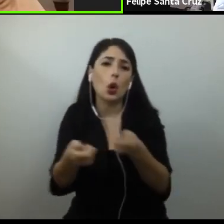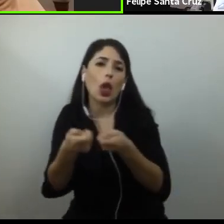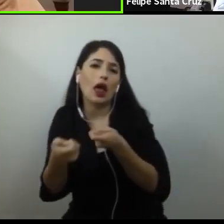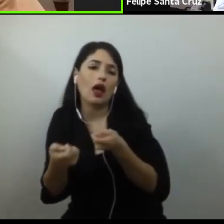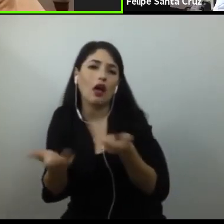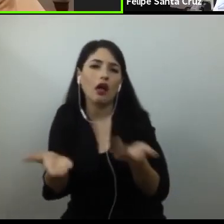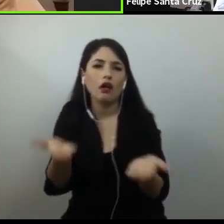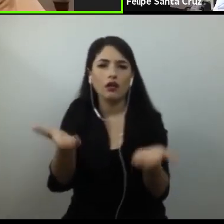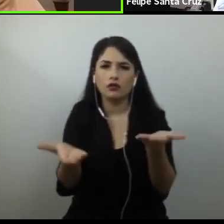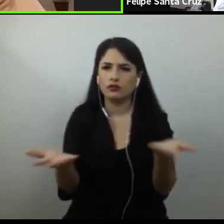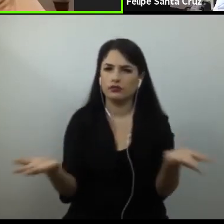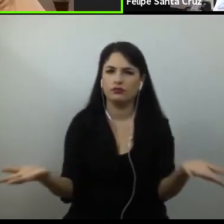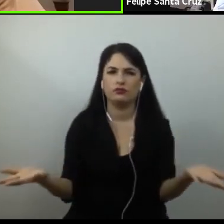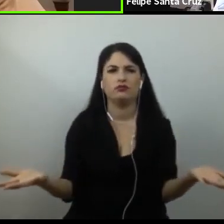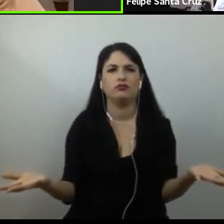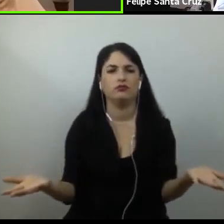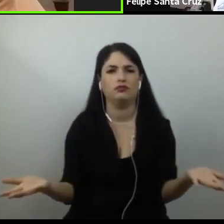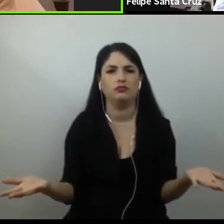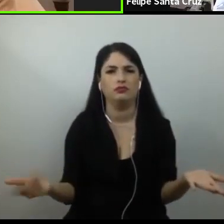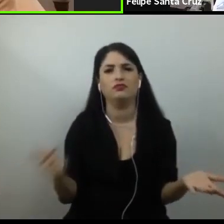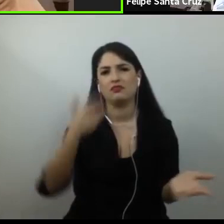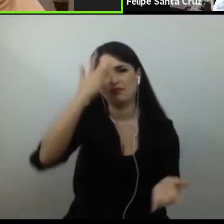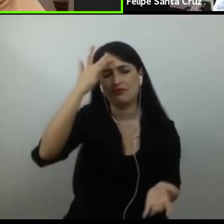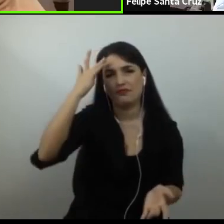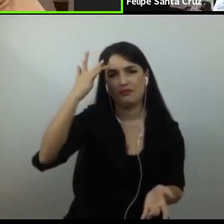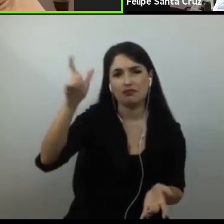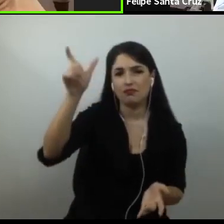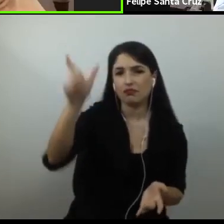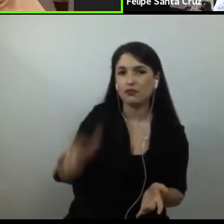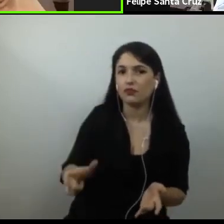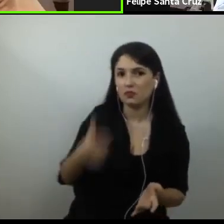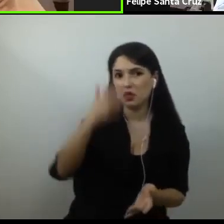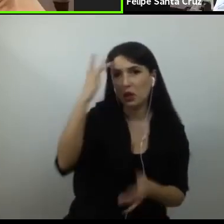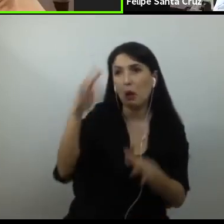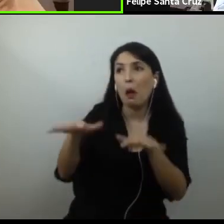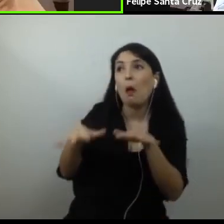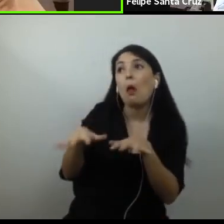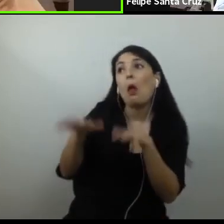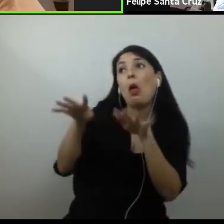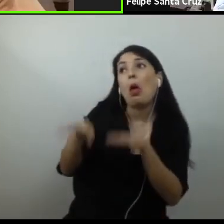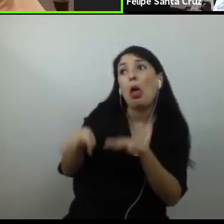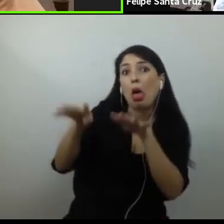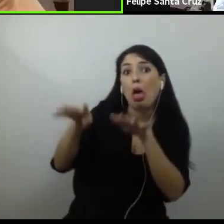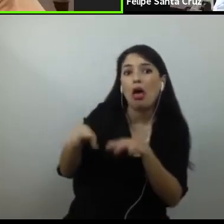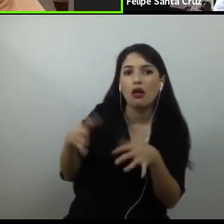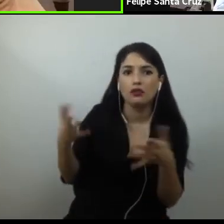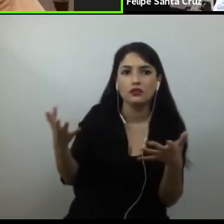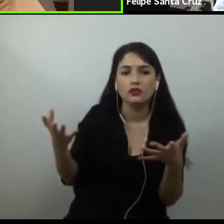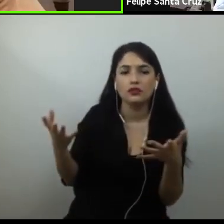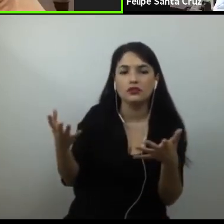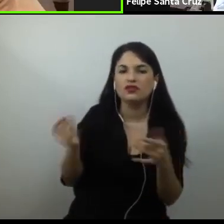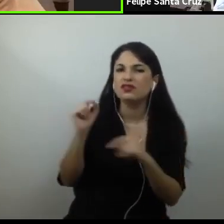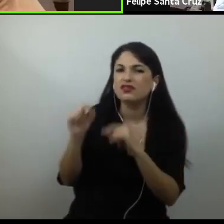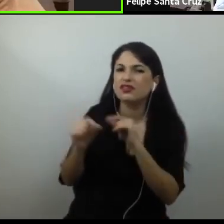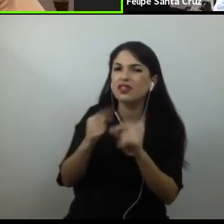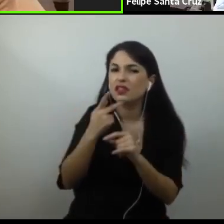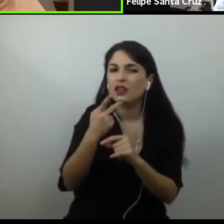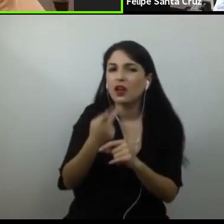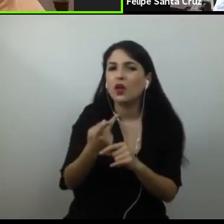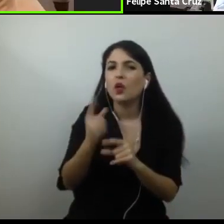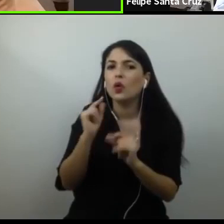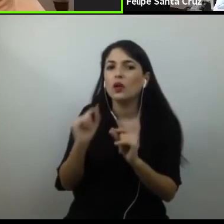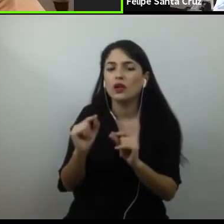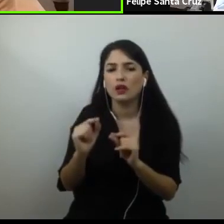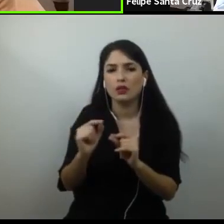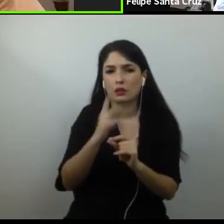como quem falou tem palanque e é ouvido pelos meios de comunicação que deveriam tomar esse critério para